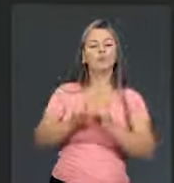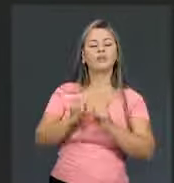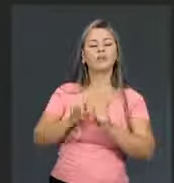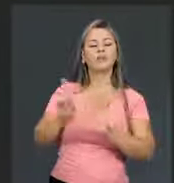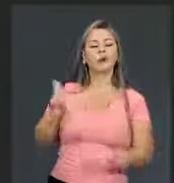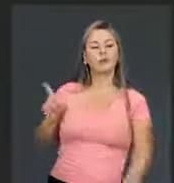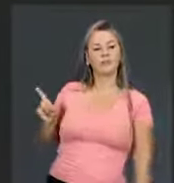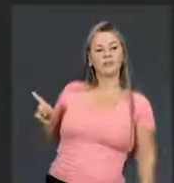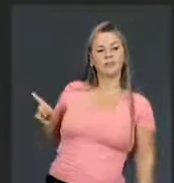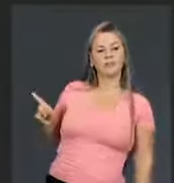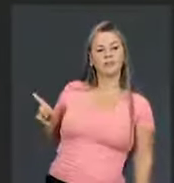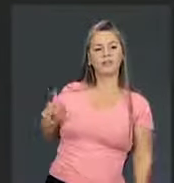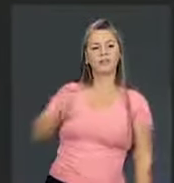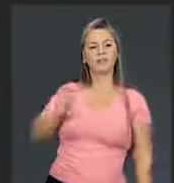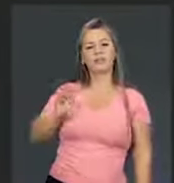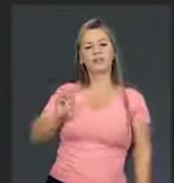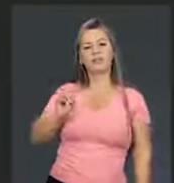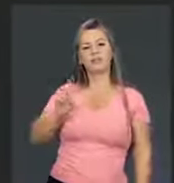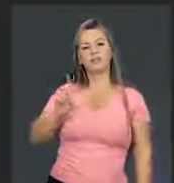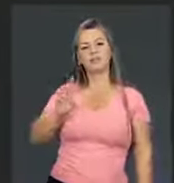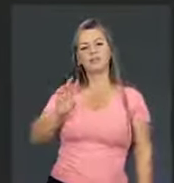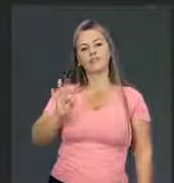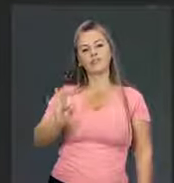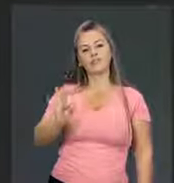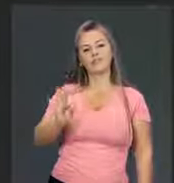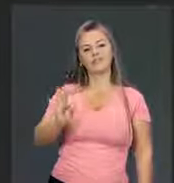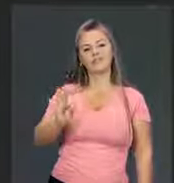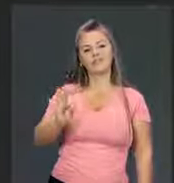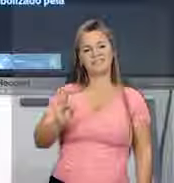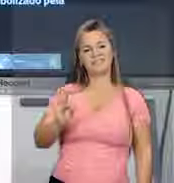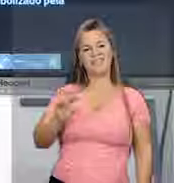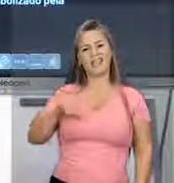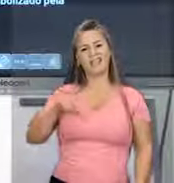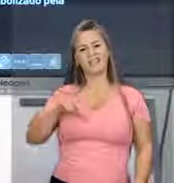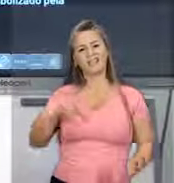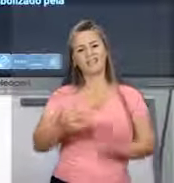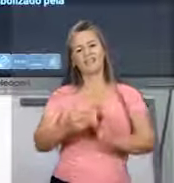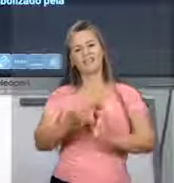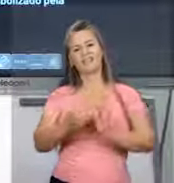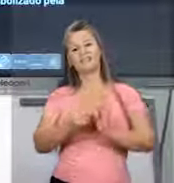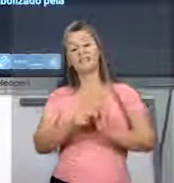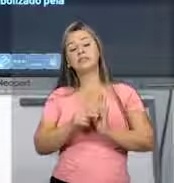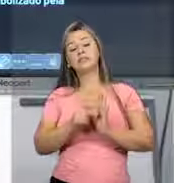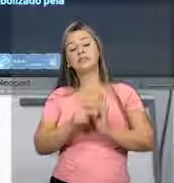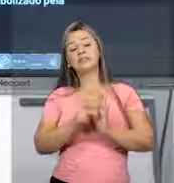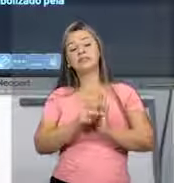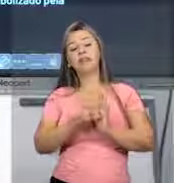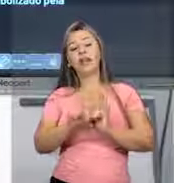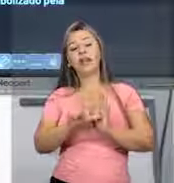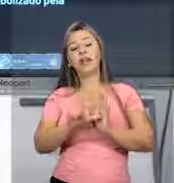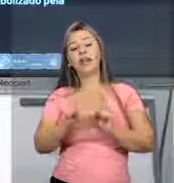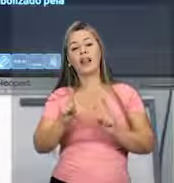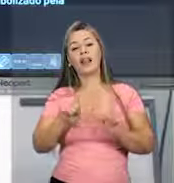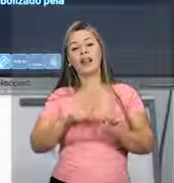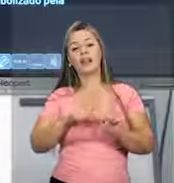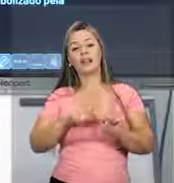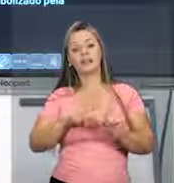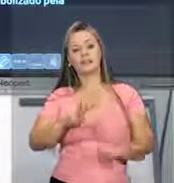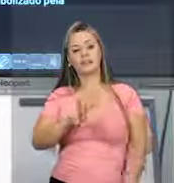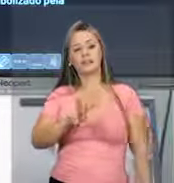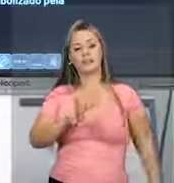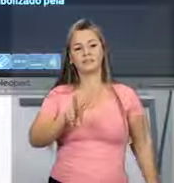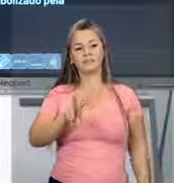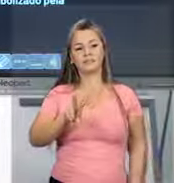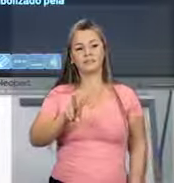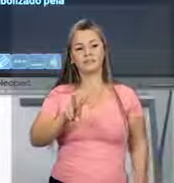volt, simbolizado pela letra V. Então, a unidade de diferença de potencial, de